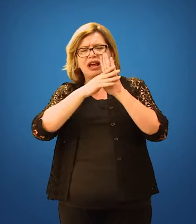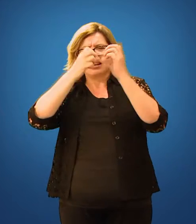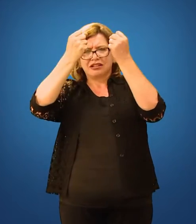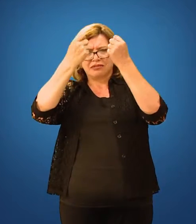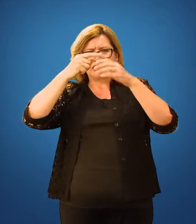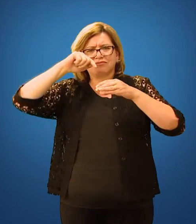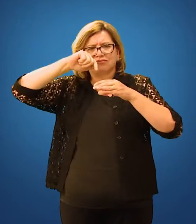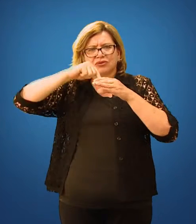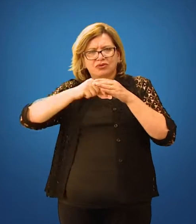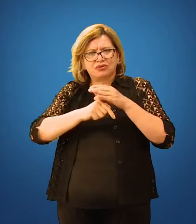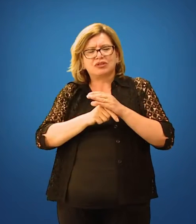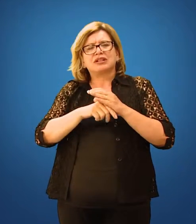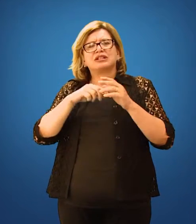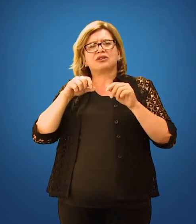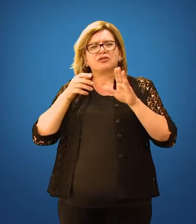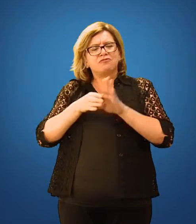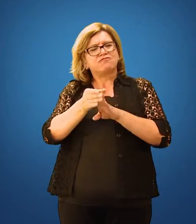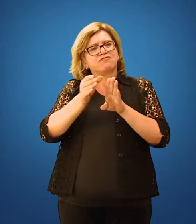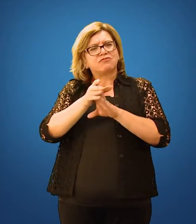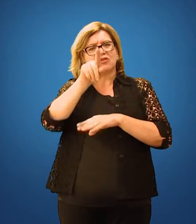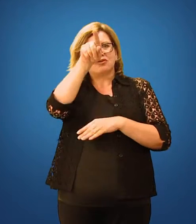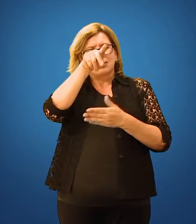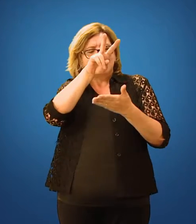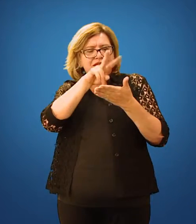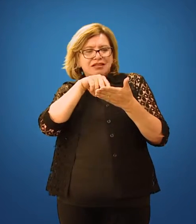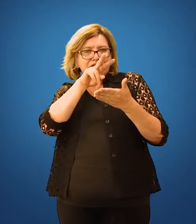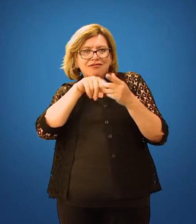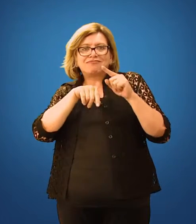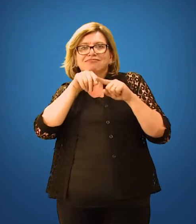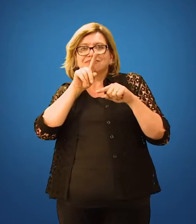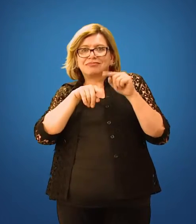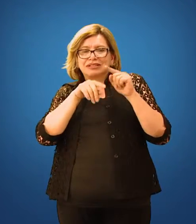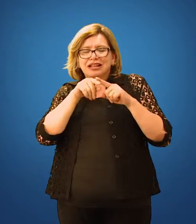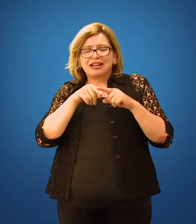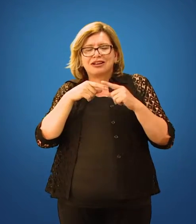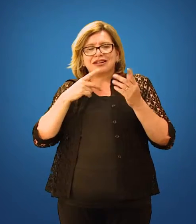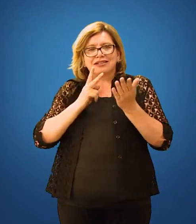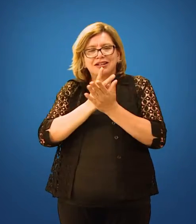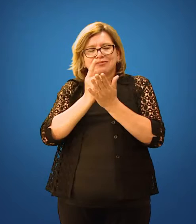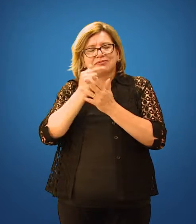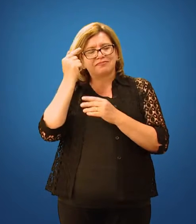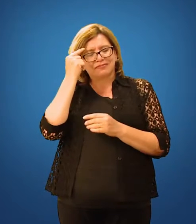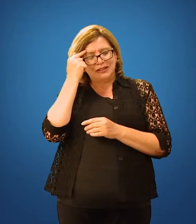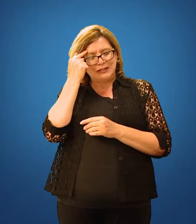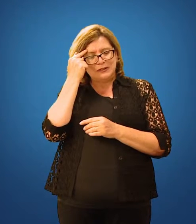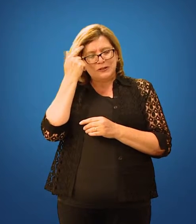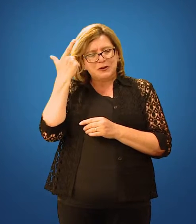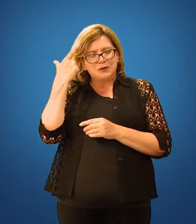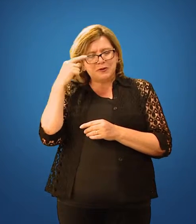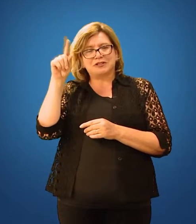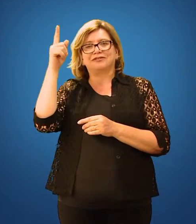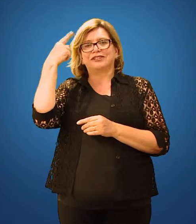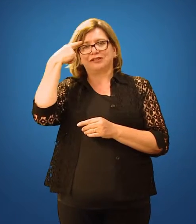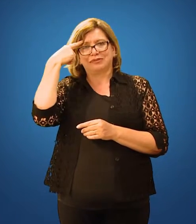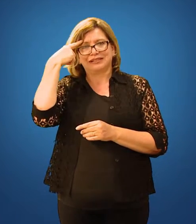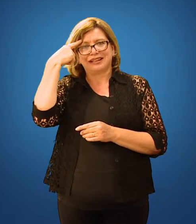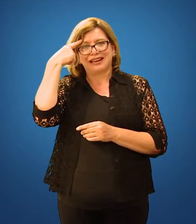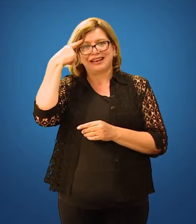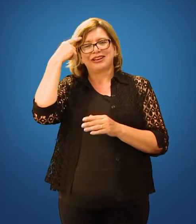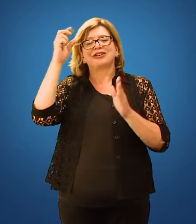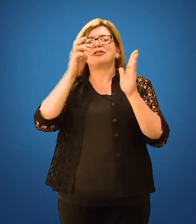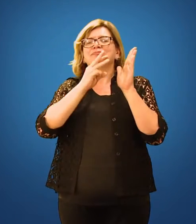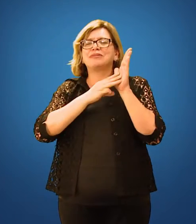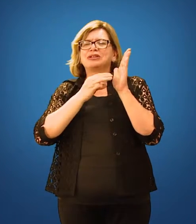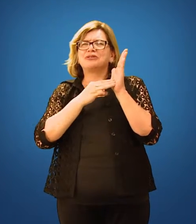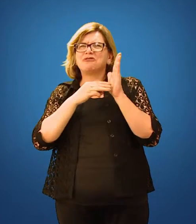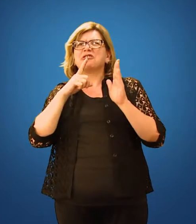sugiro que vocês façam a leitura do material, mas sempre nesse sentido, repensar. Eu tenho uma metodologia que eu já utilizo e